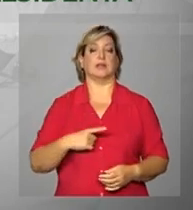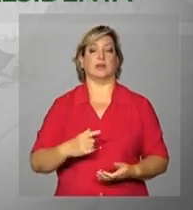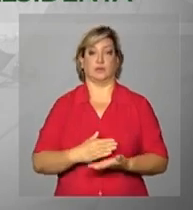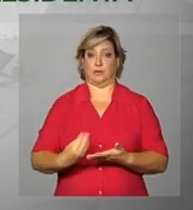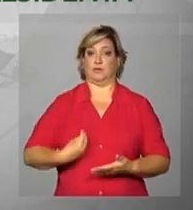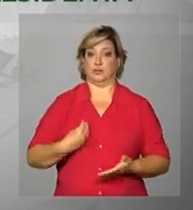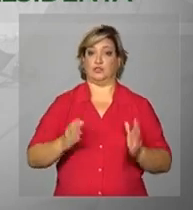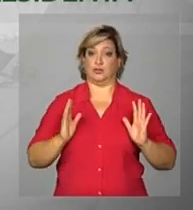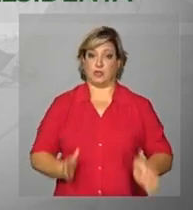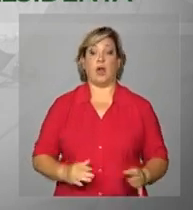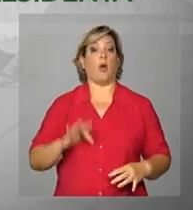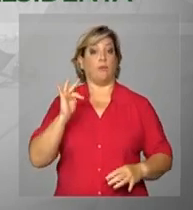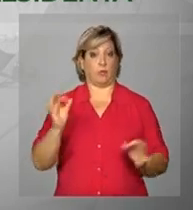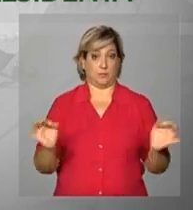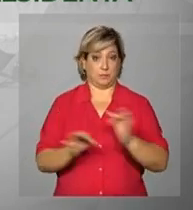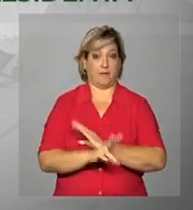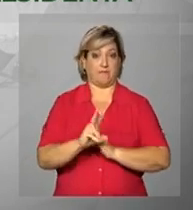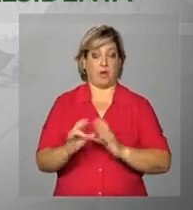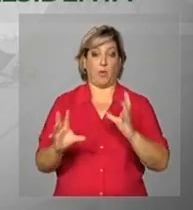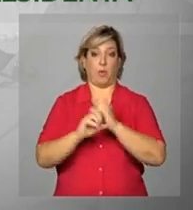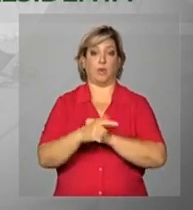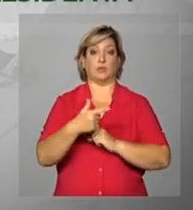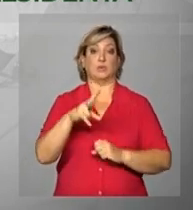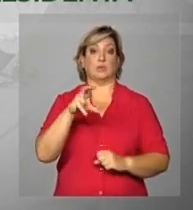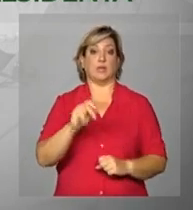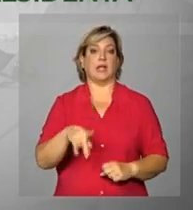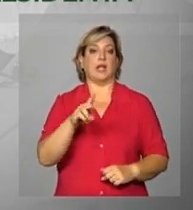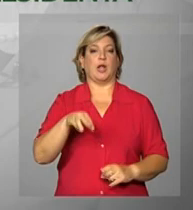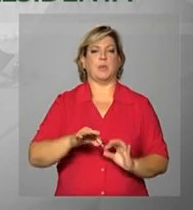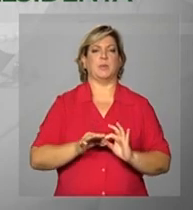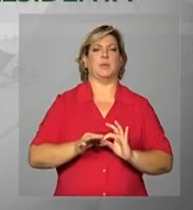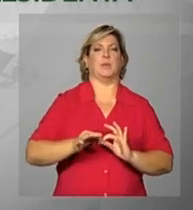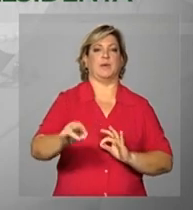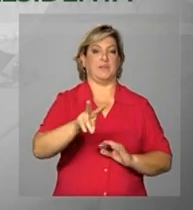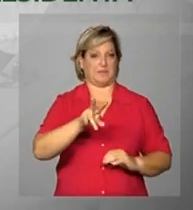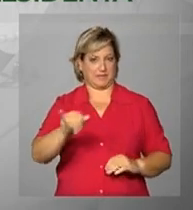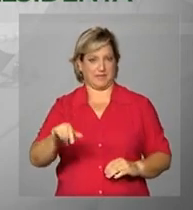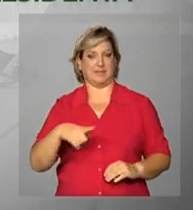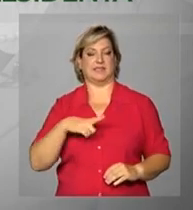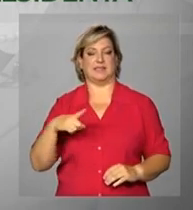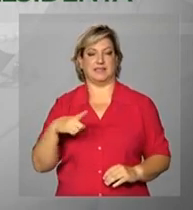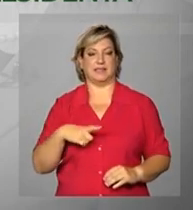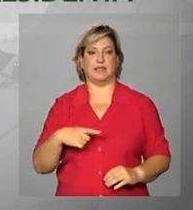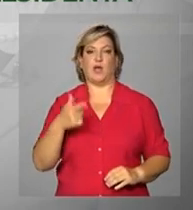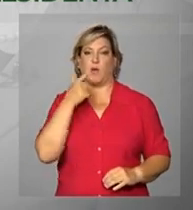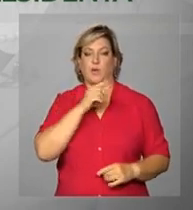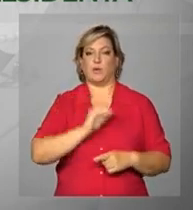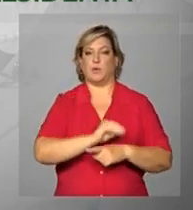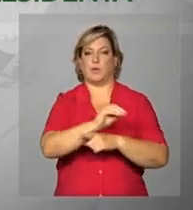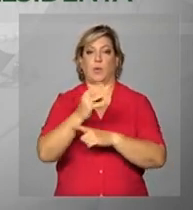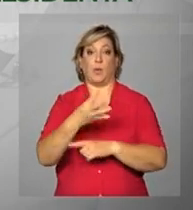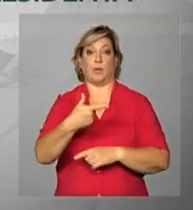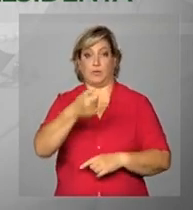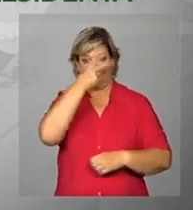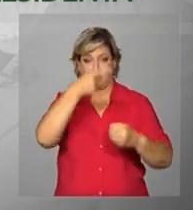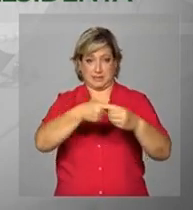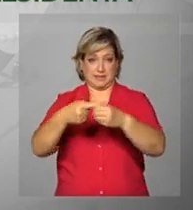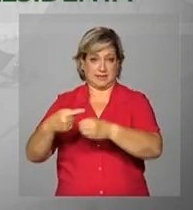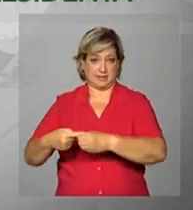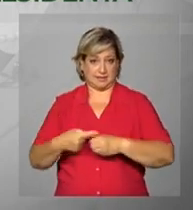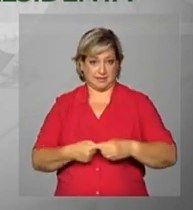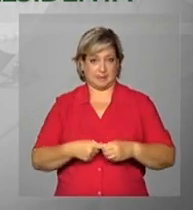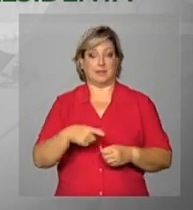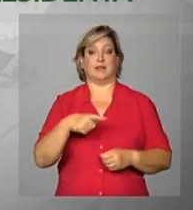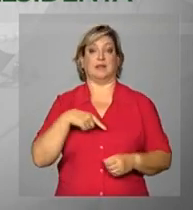estiver concluído, o Canal do Sertão terá 250 quilômetros de extensão e vai alcançar 42